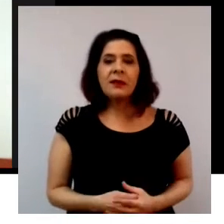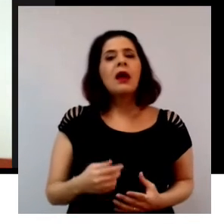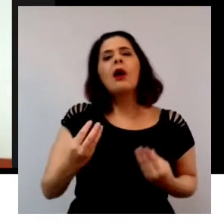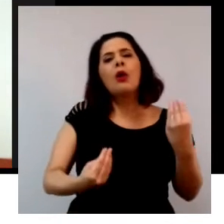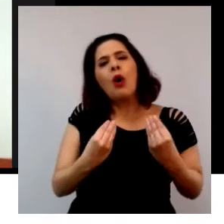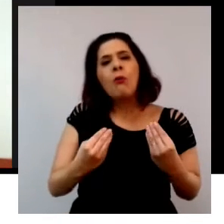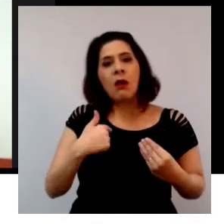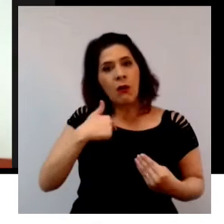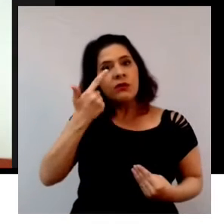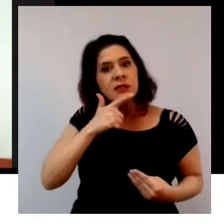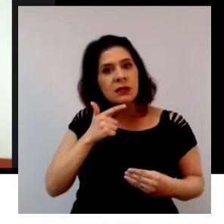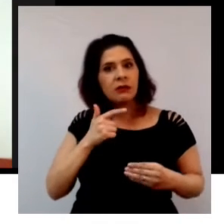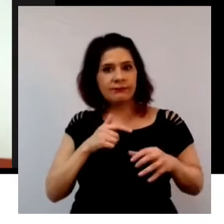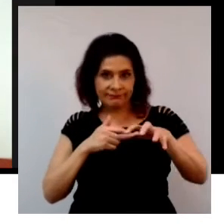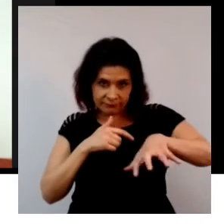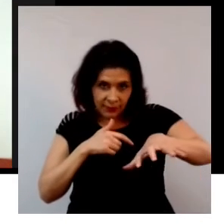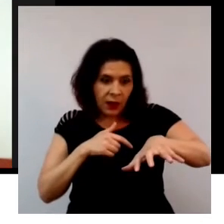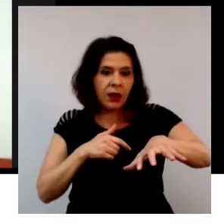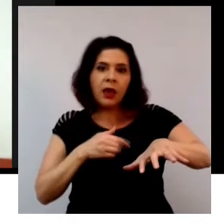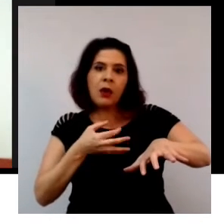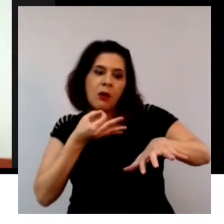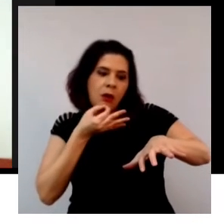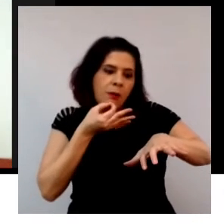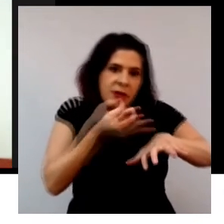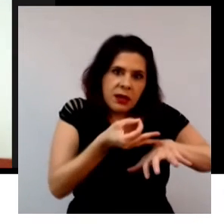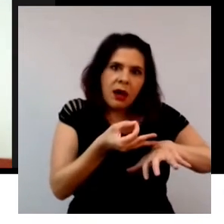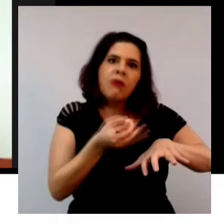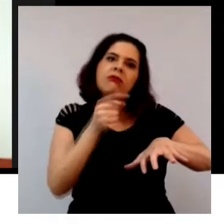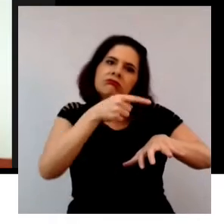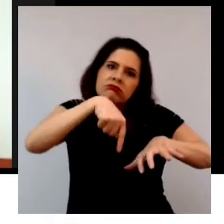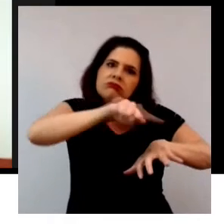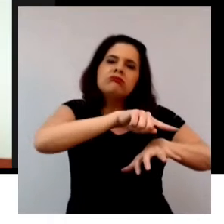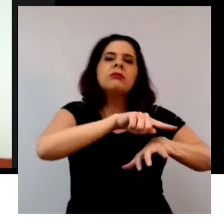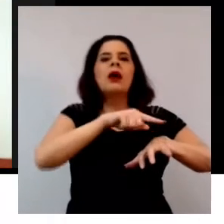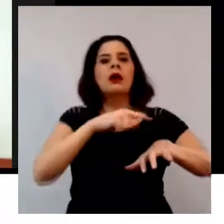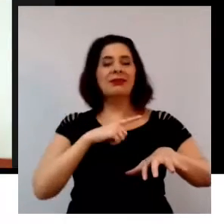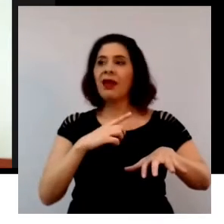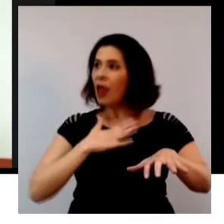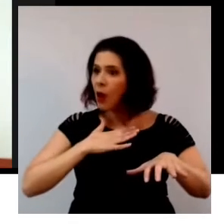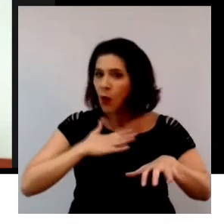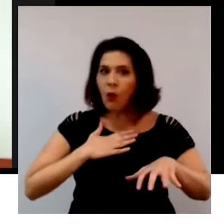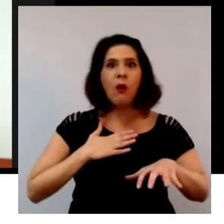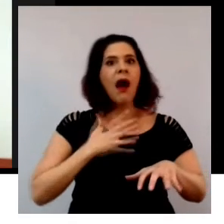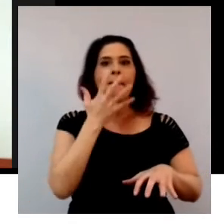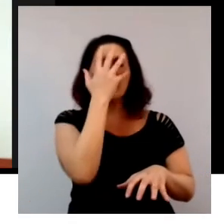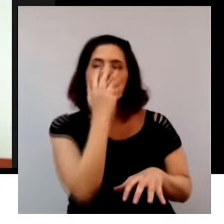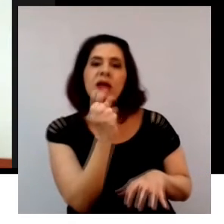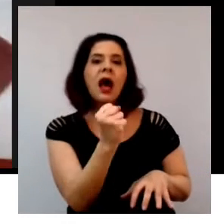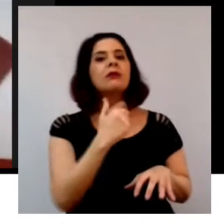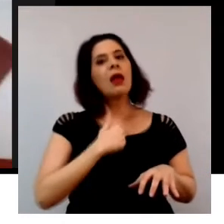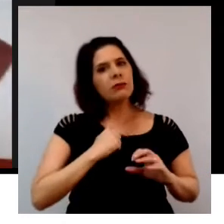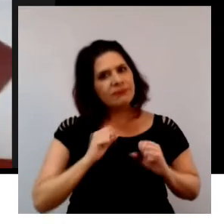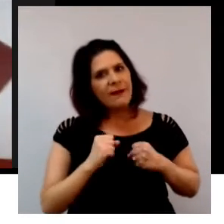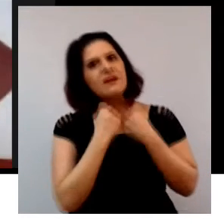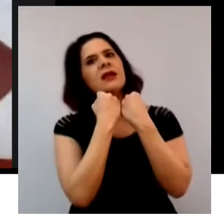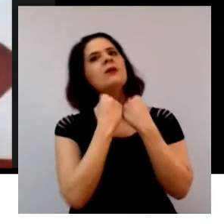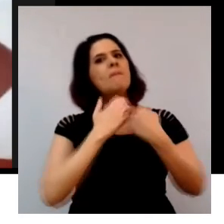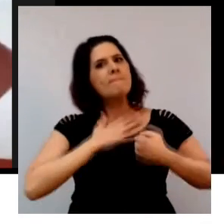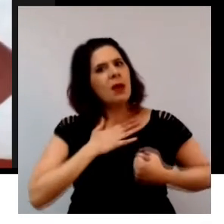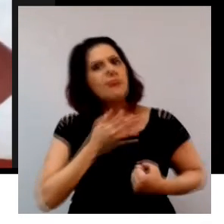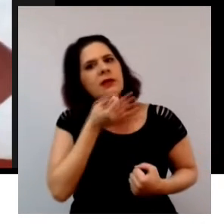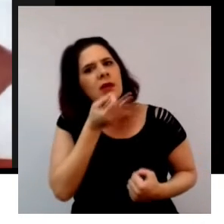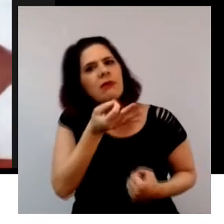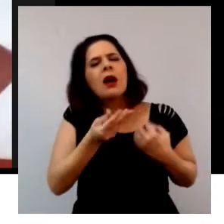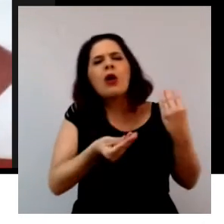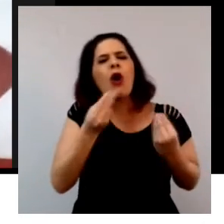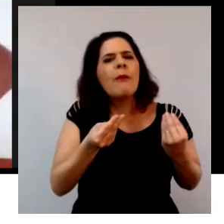é um debate que está extremamente apaixonado, defendendo coisas que são muito relevantes e que tem esse input das redes sociais. Eu acho que a gente tem uma